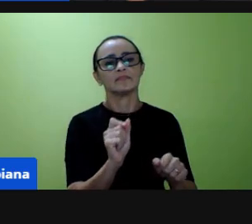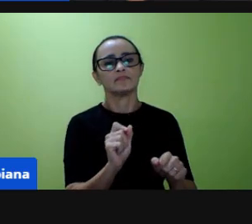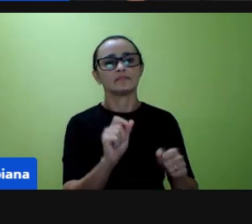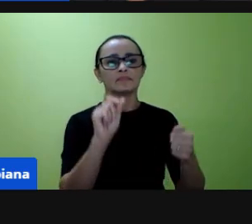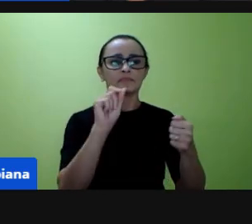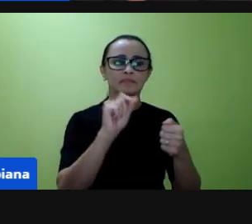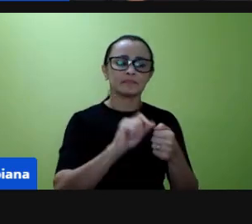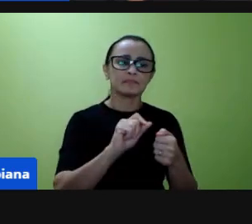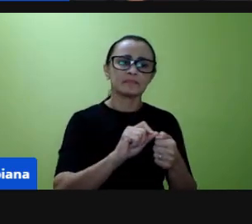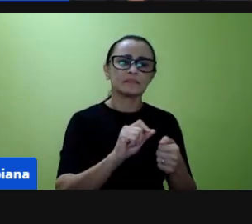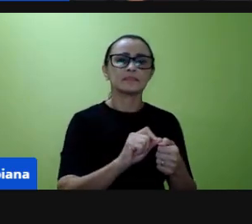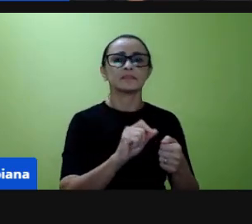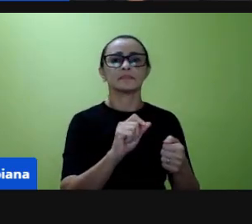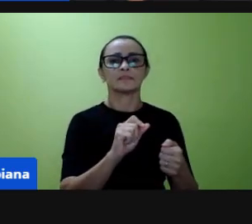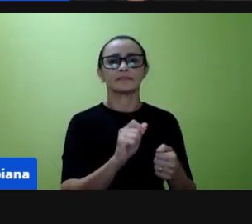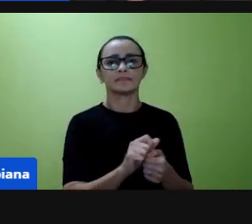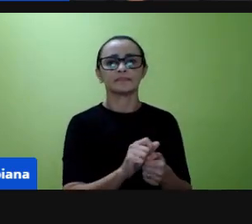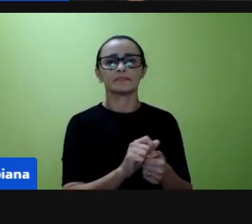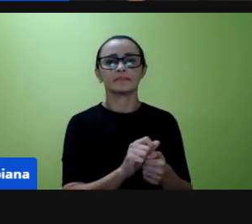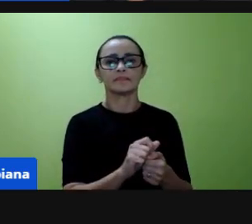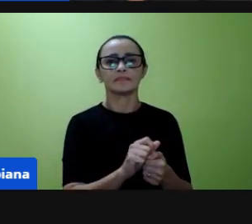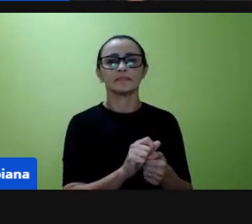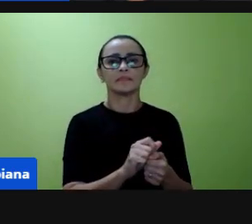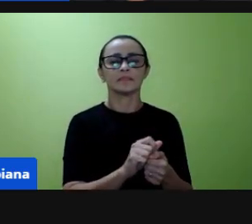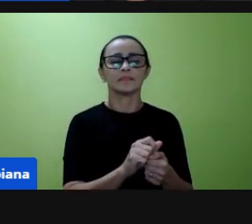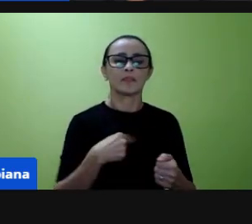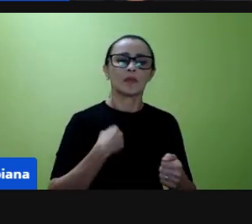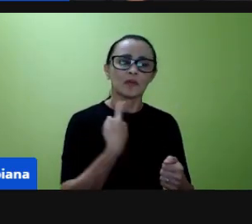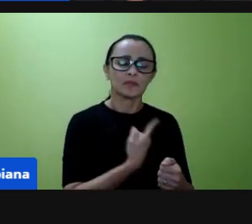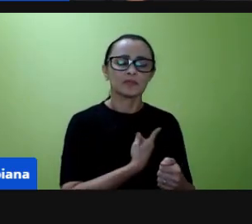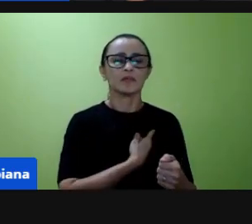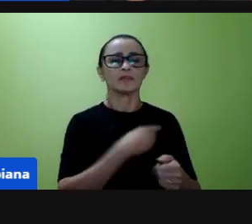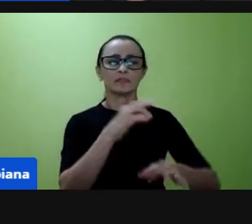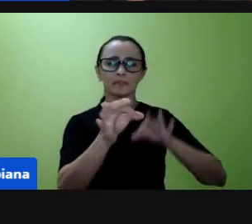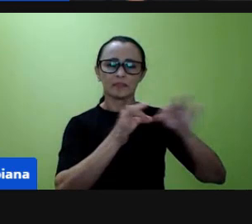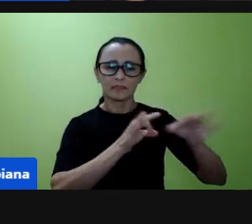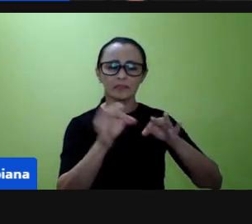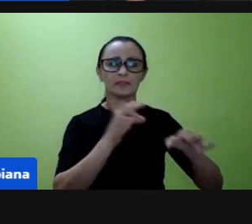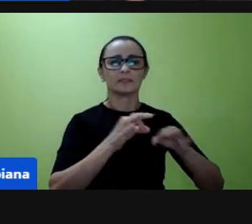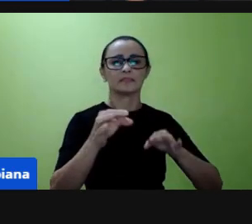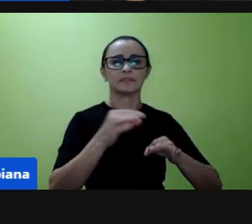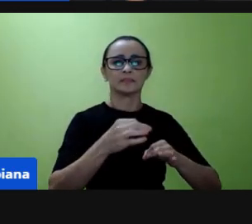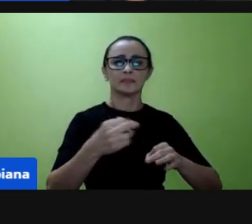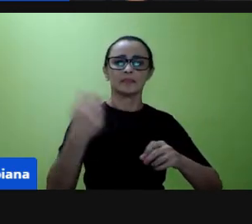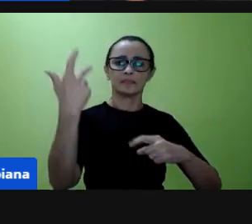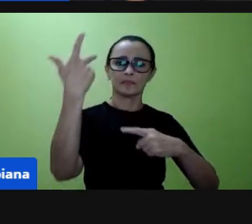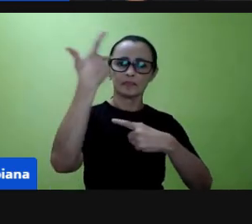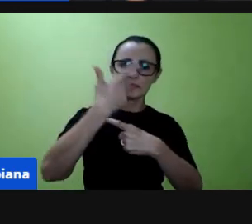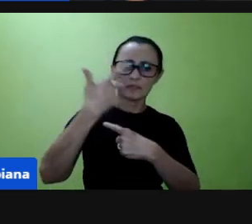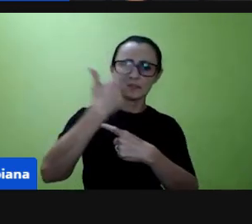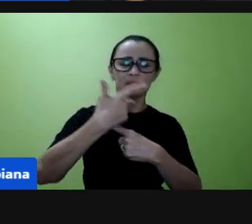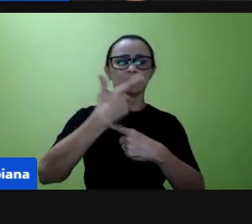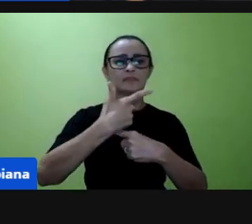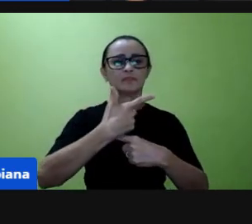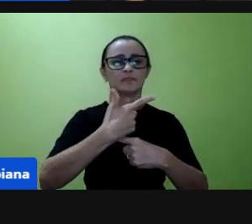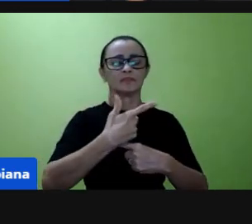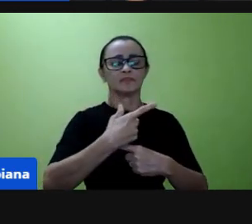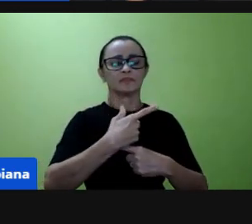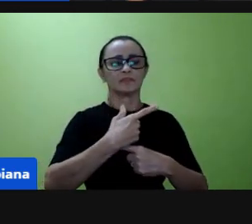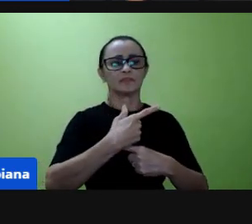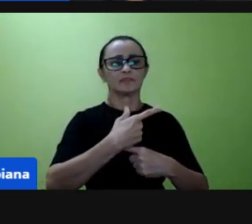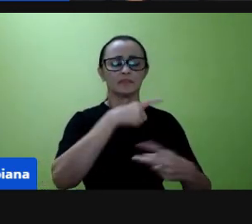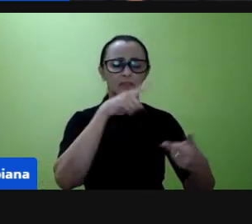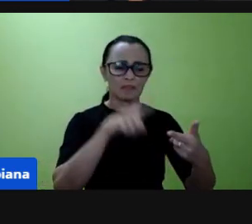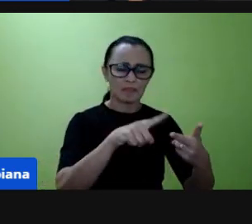quanto a Elisângela, né, estão falando assim, nós produzimos vídeo, nós produzimos aulas, nós produzimos nuvem de